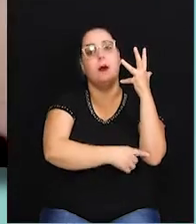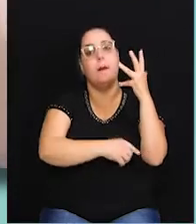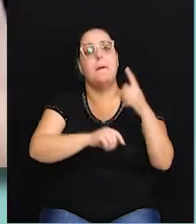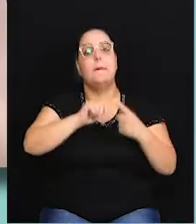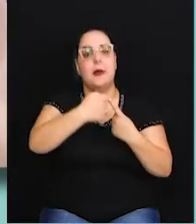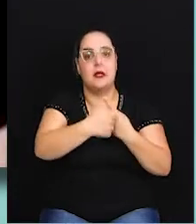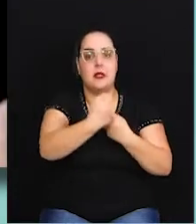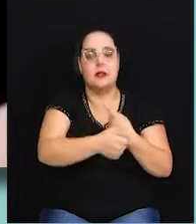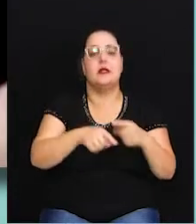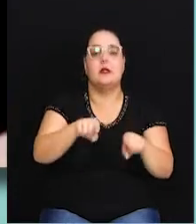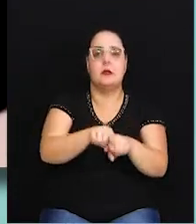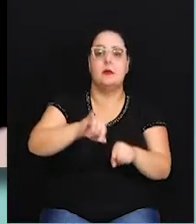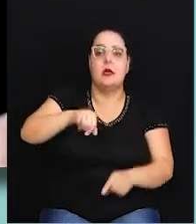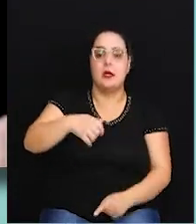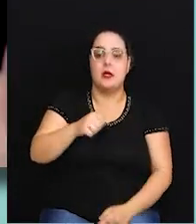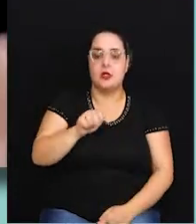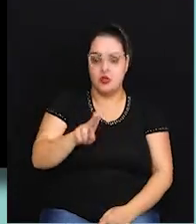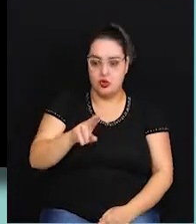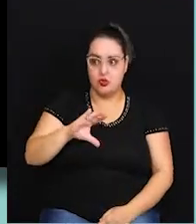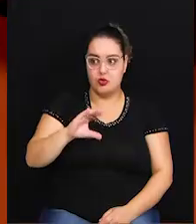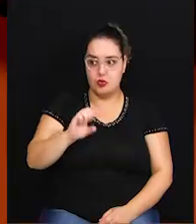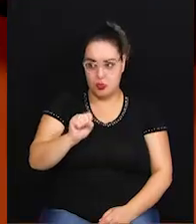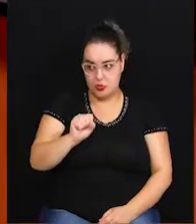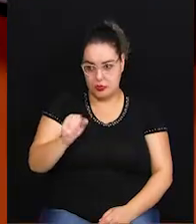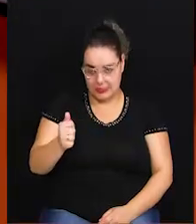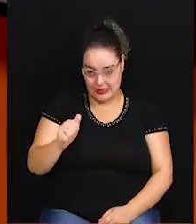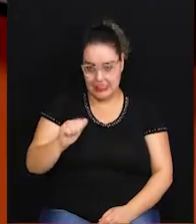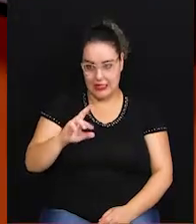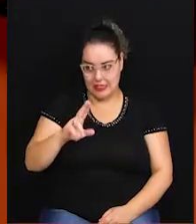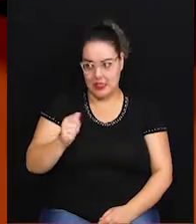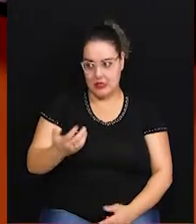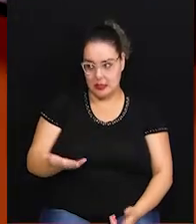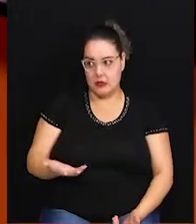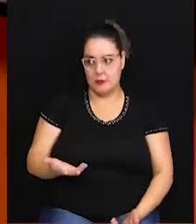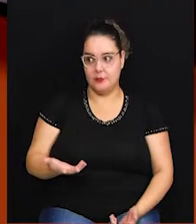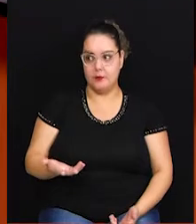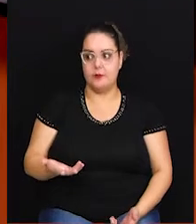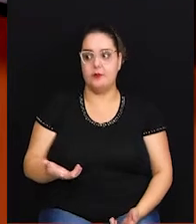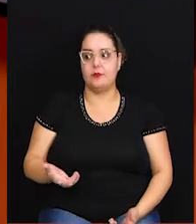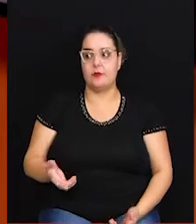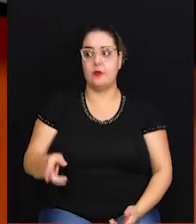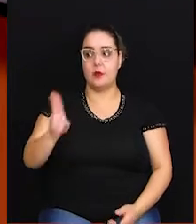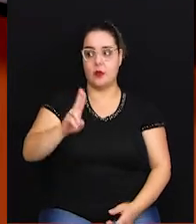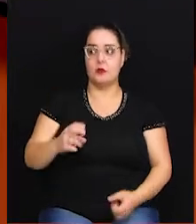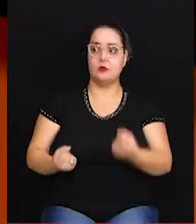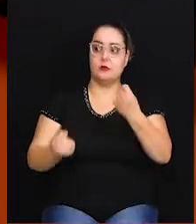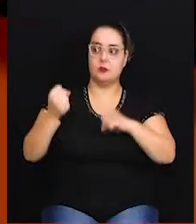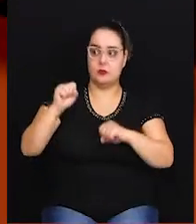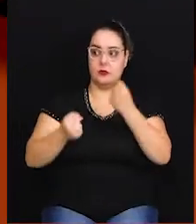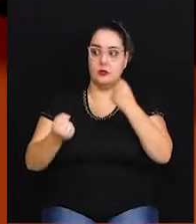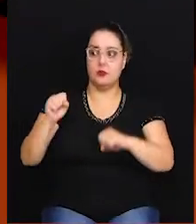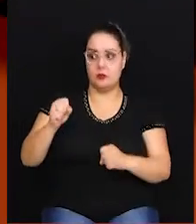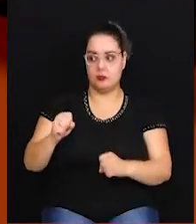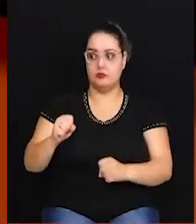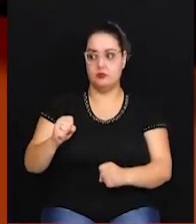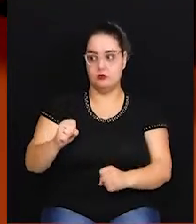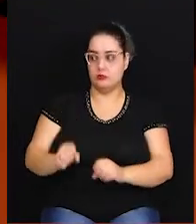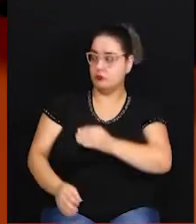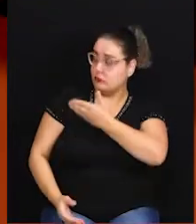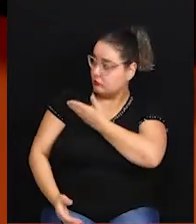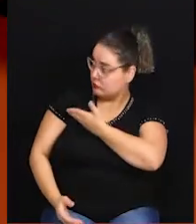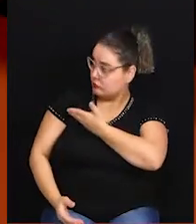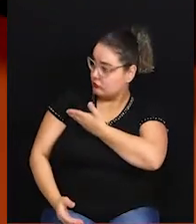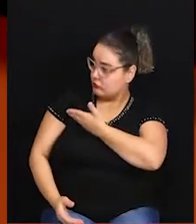juçara eram melhores, então, para o nosso produto. Já para a camada plástica, a gente utilizou os resíduos da indústria nutracêutica, que